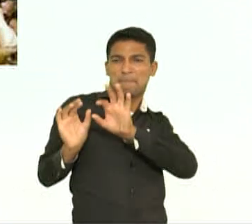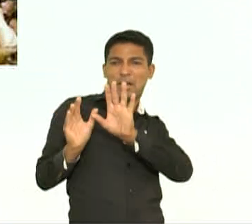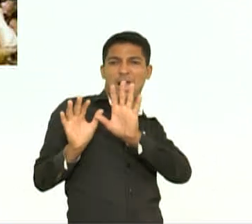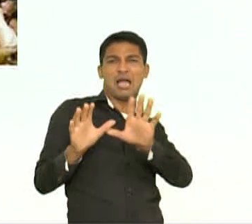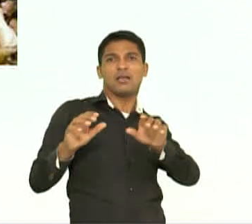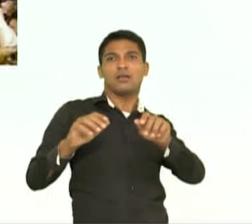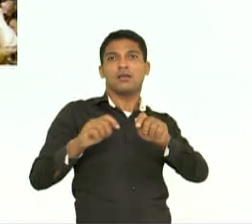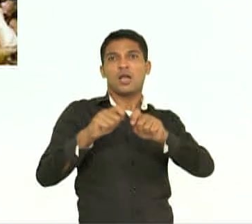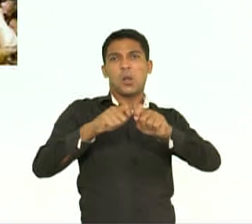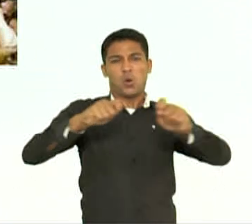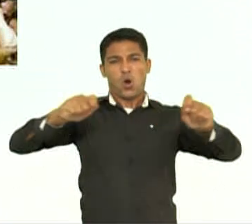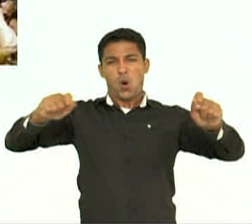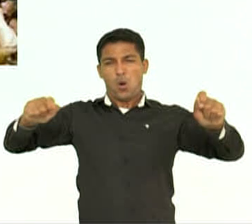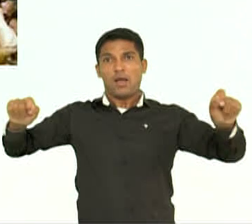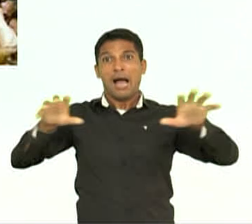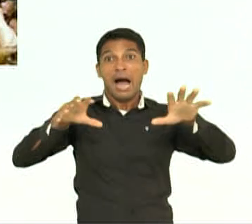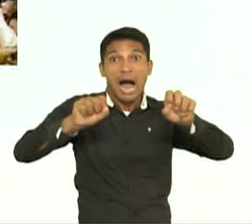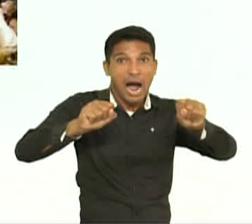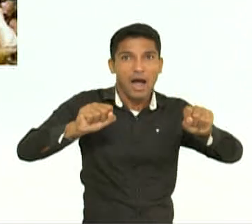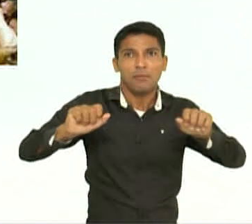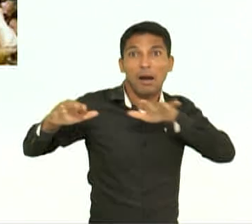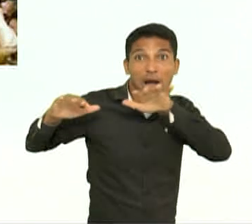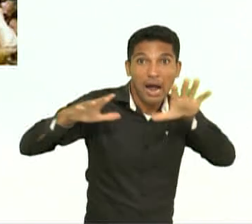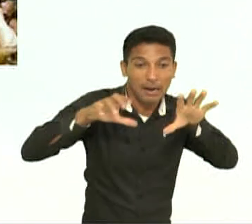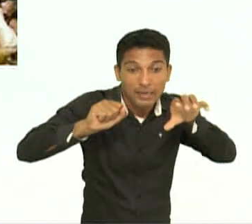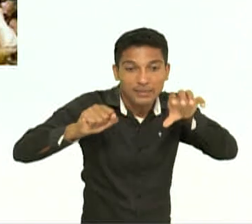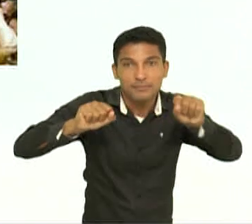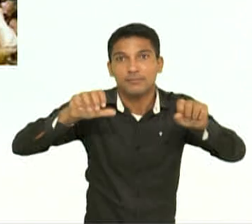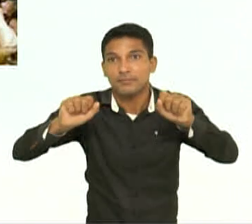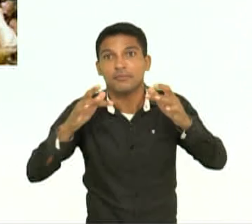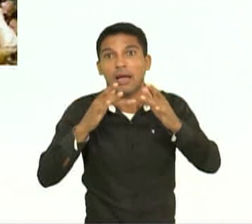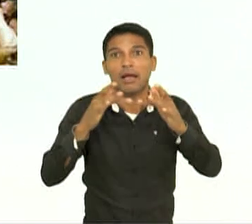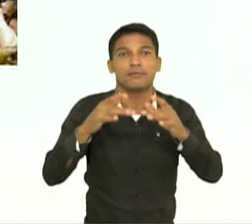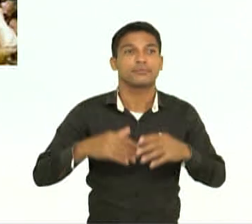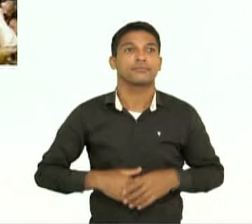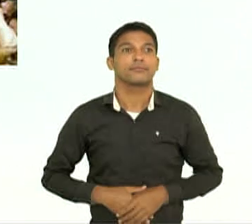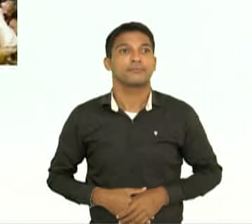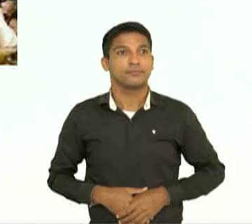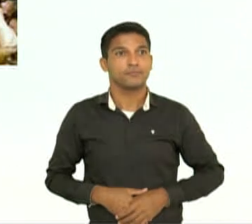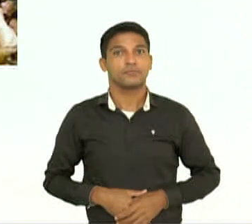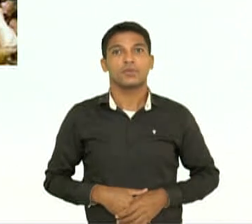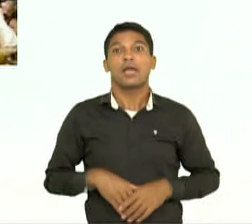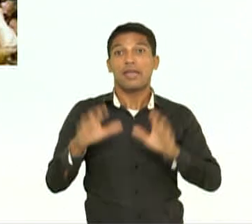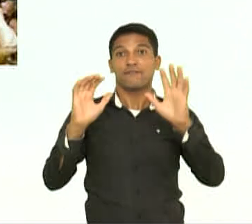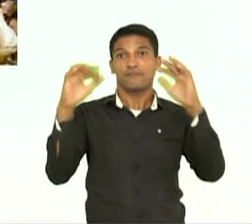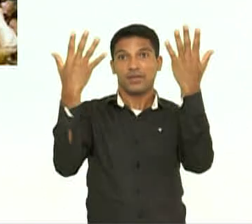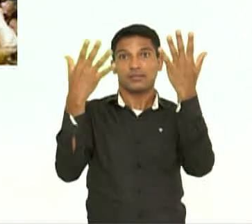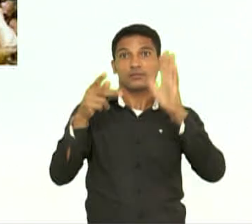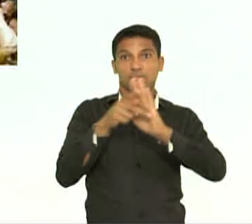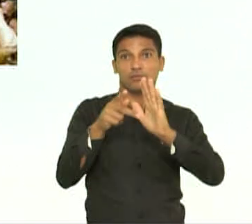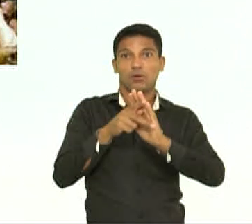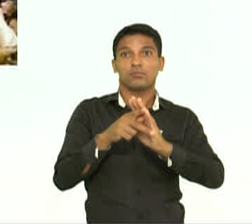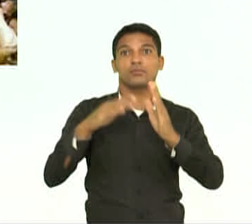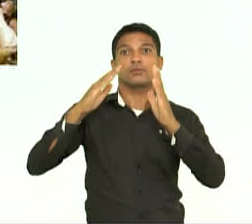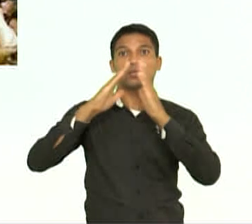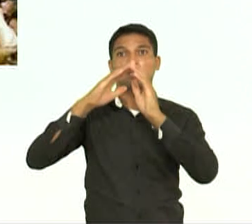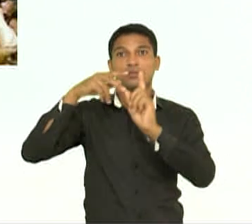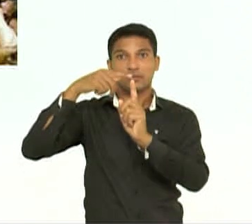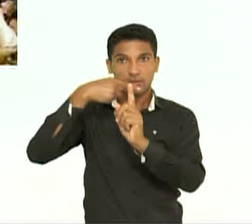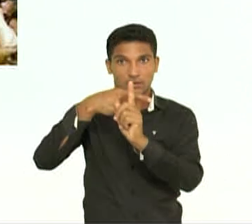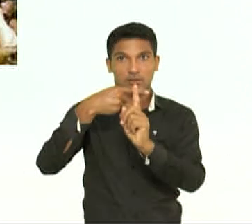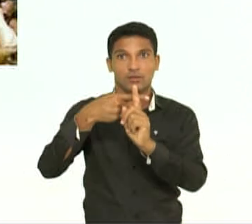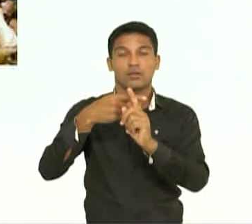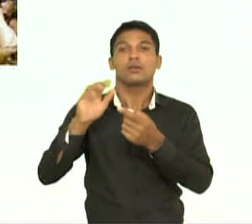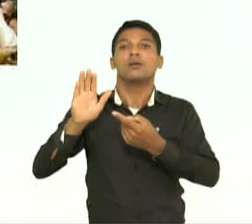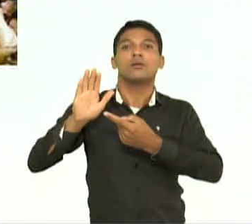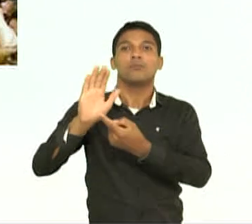seja, é uma grande festa católica que fortalece os laços da comunidade, que relembra a tradição,